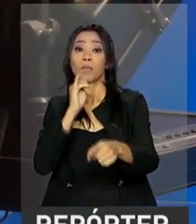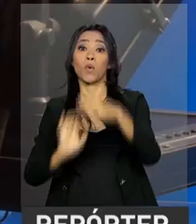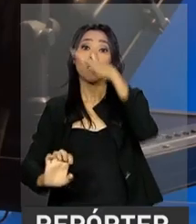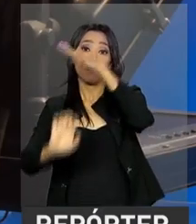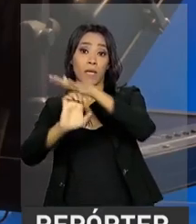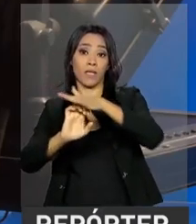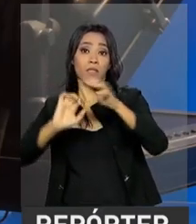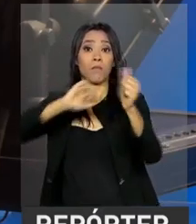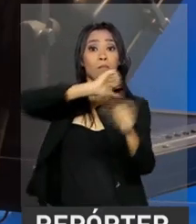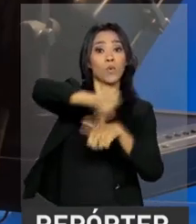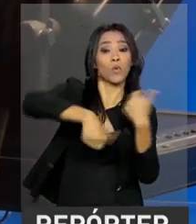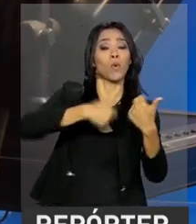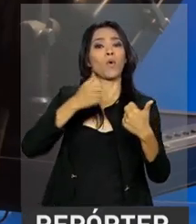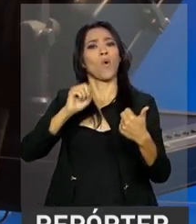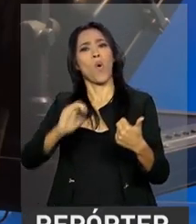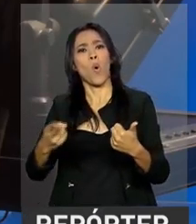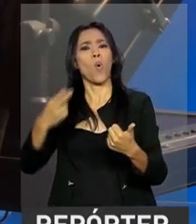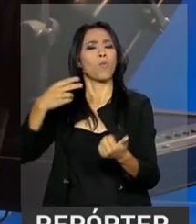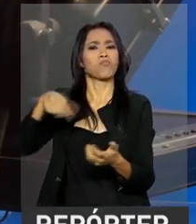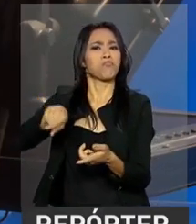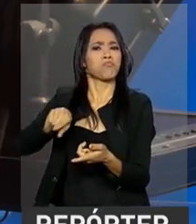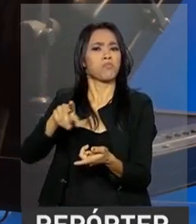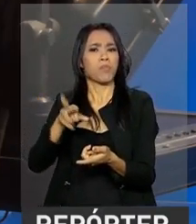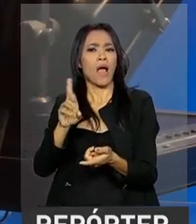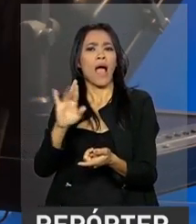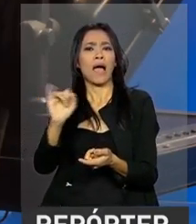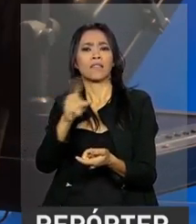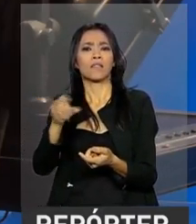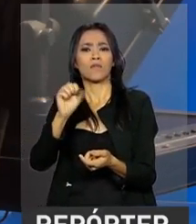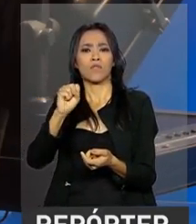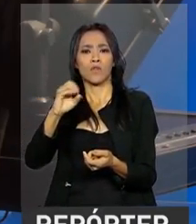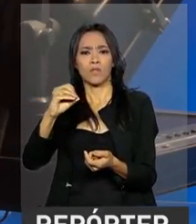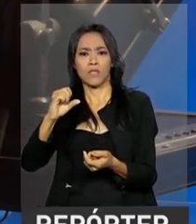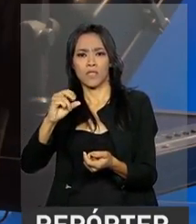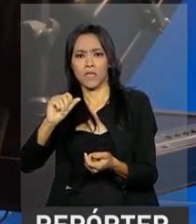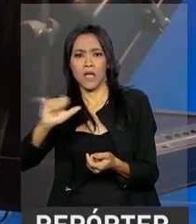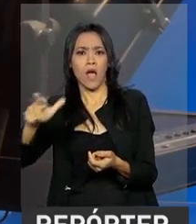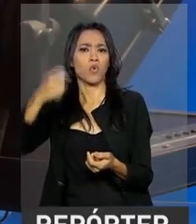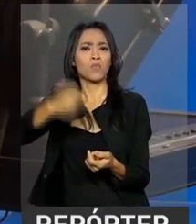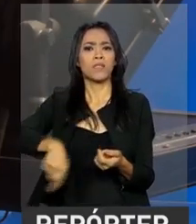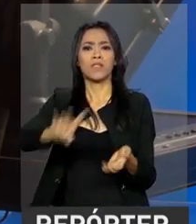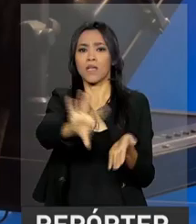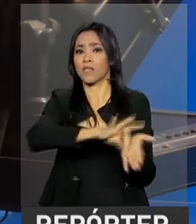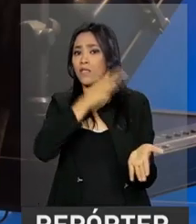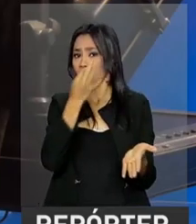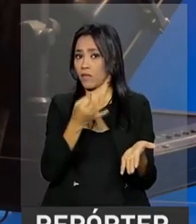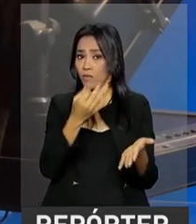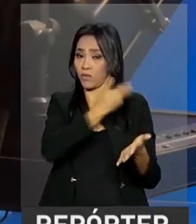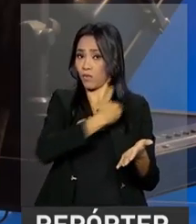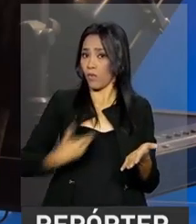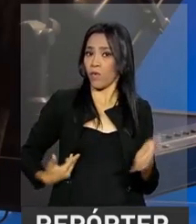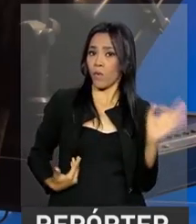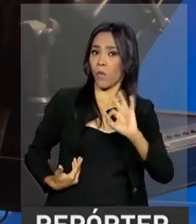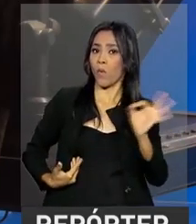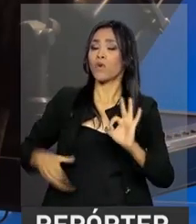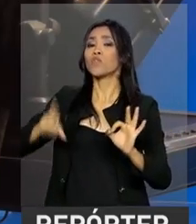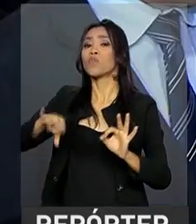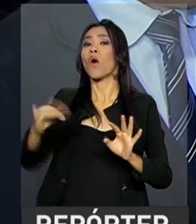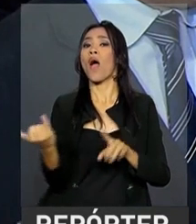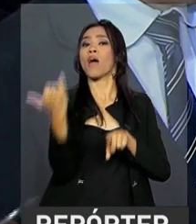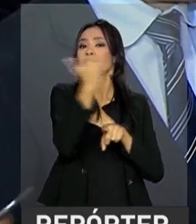de razão social sejam feitos sem necessidade de aprovação do executivo Bastando apenas a comunicação da